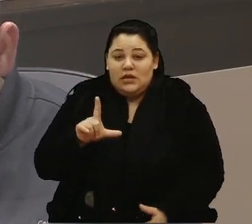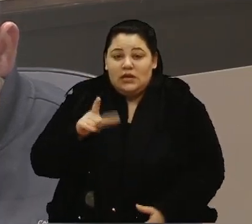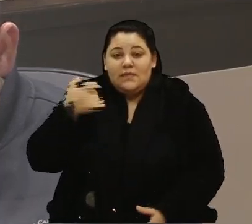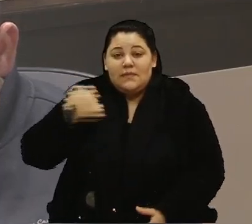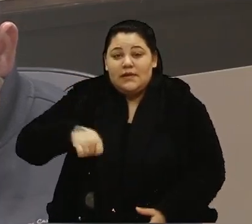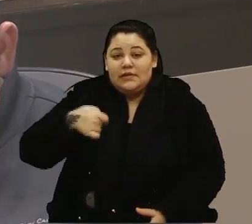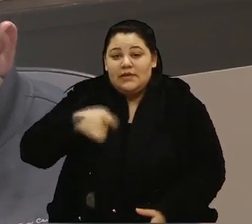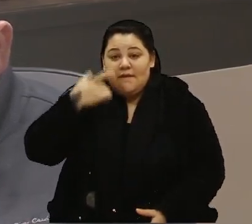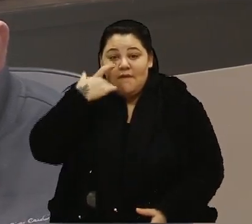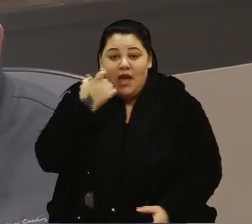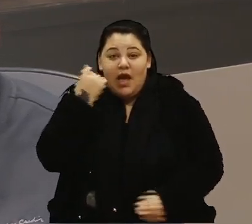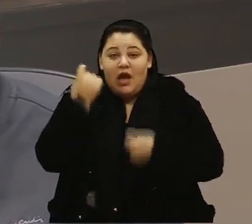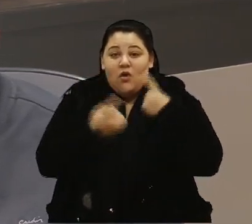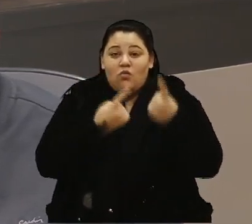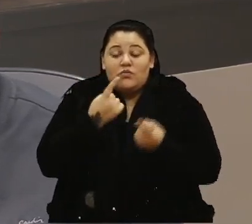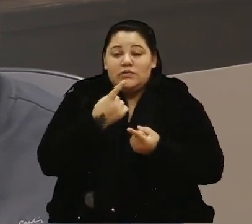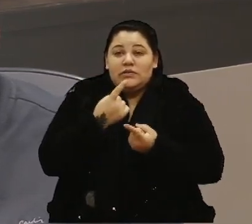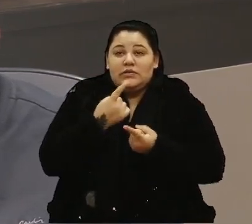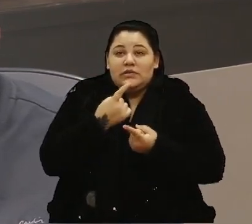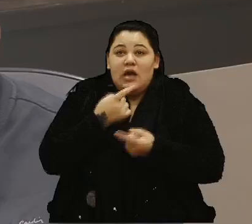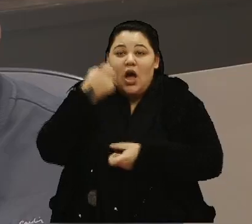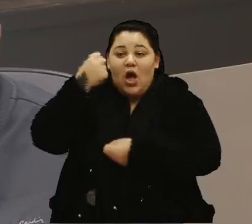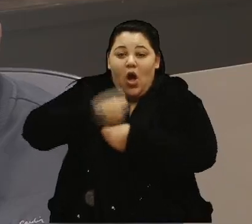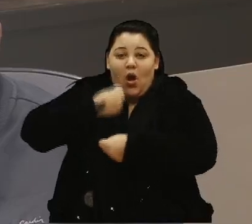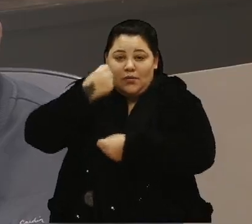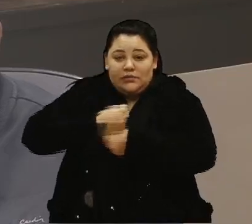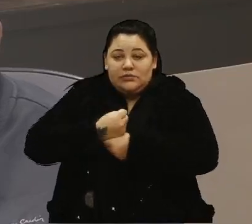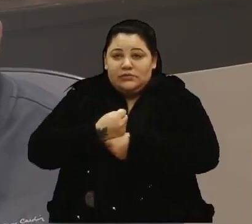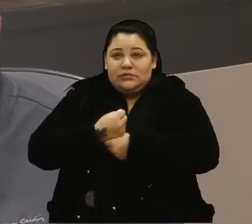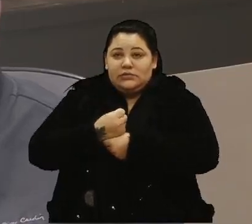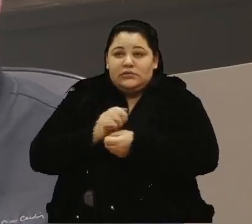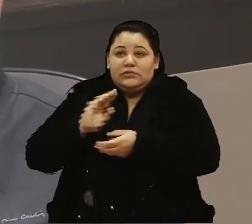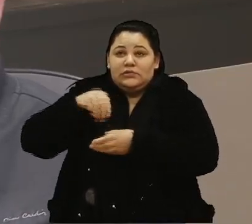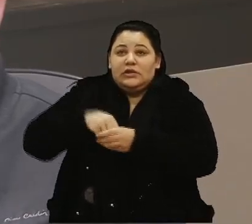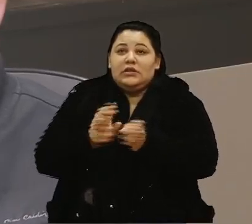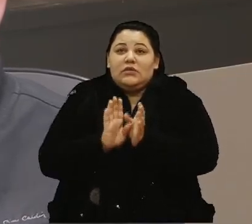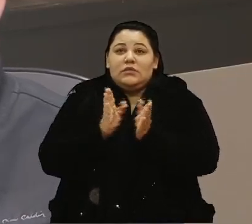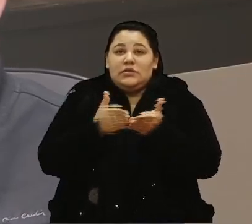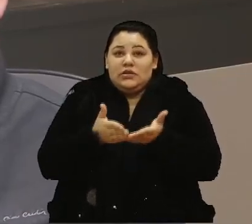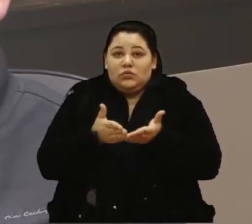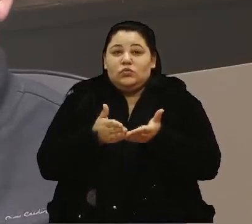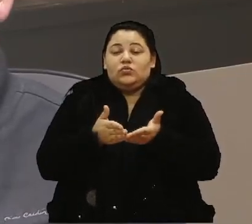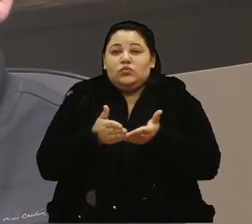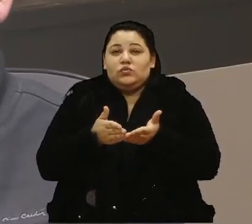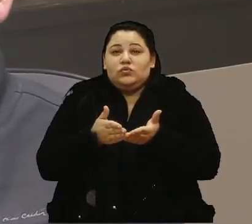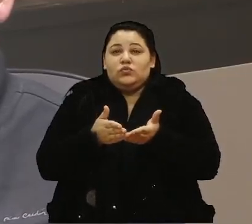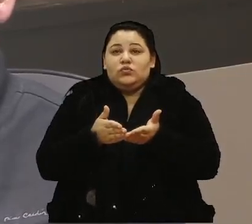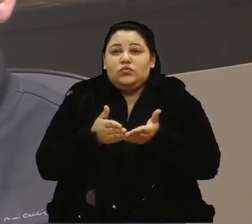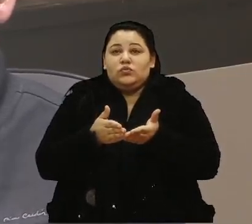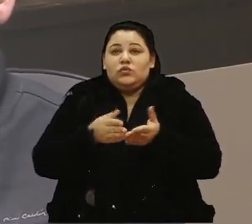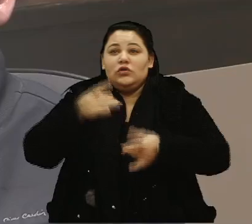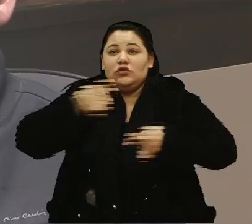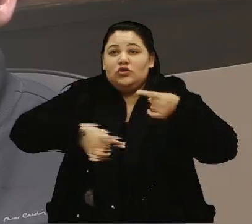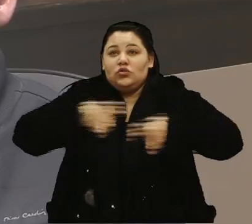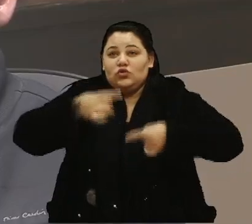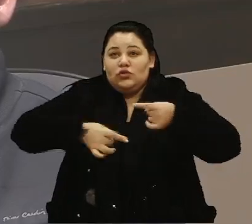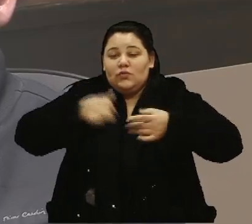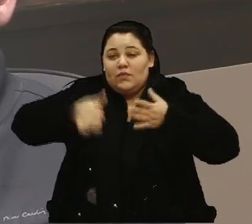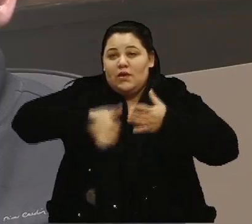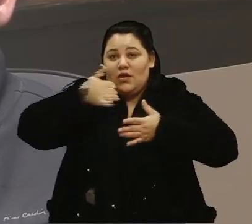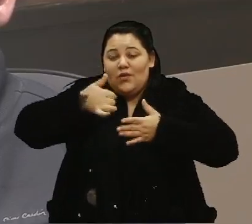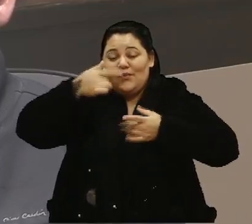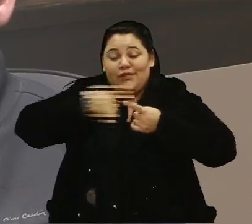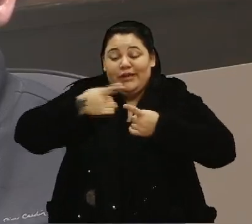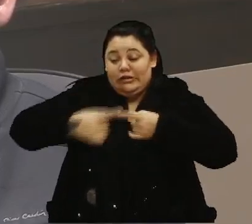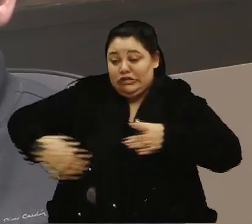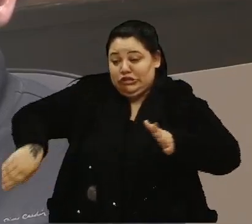de algumas reformas, tá? Isso a gente pode fazer com o tempo na comissão ali e debater melhor esse assunto, como tudo acaba vindo meio de sopetão aqui para